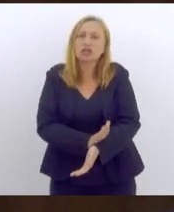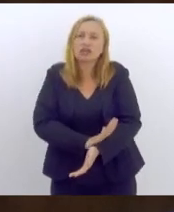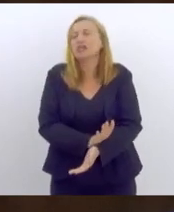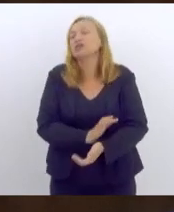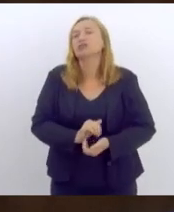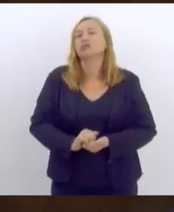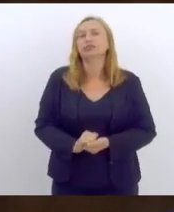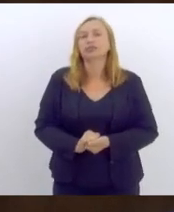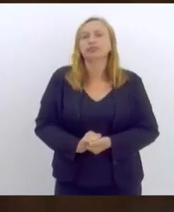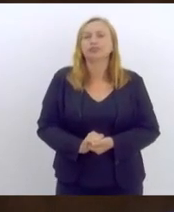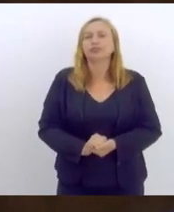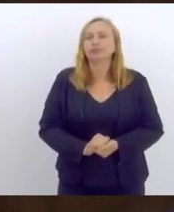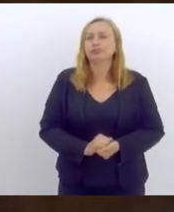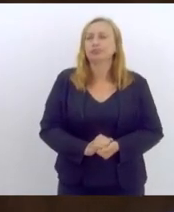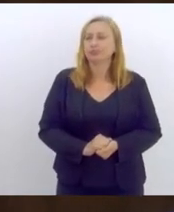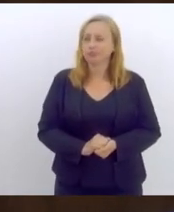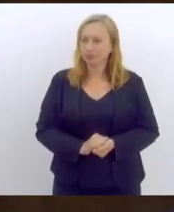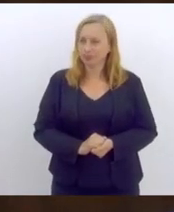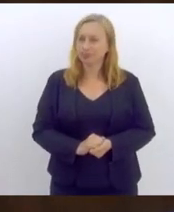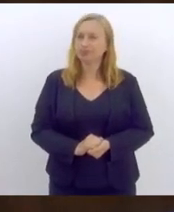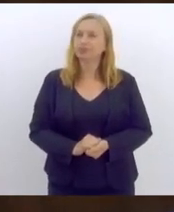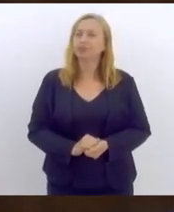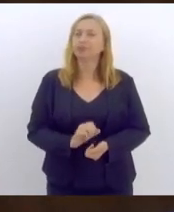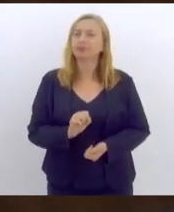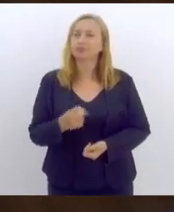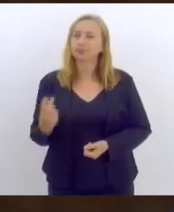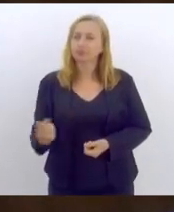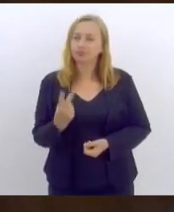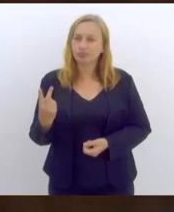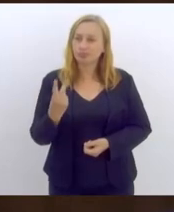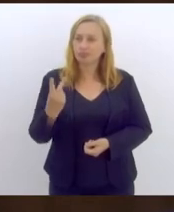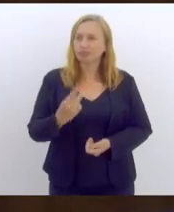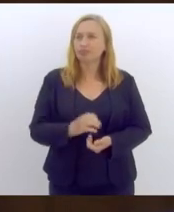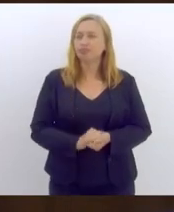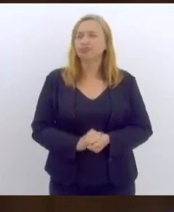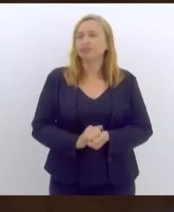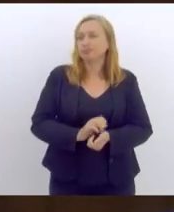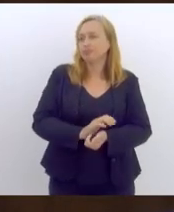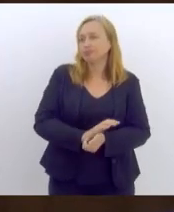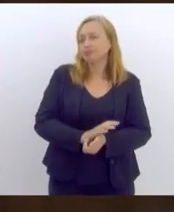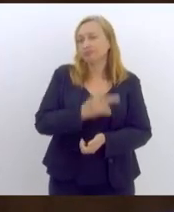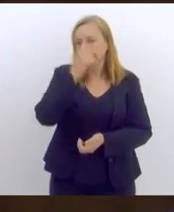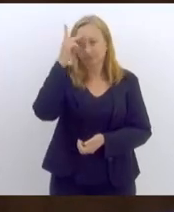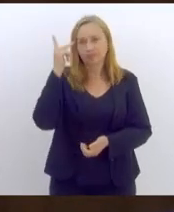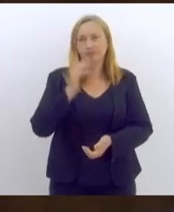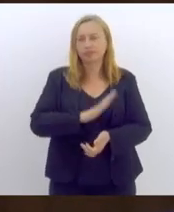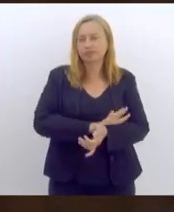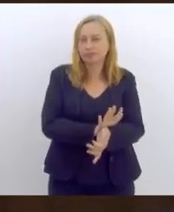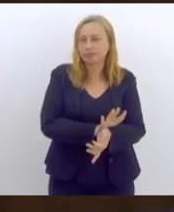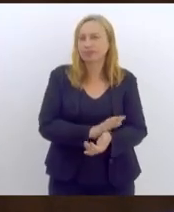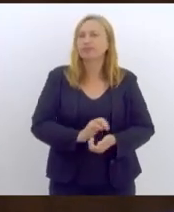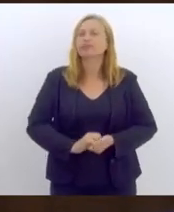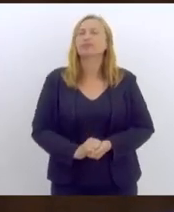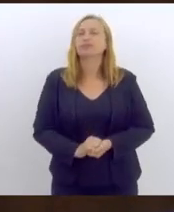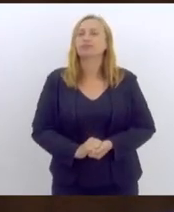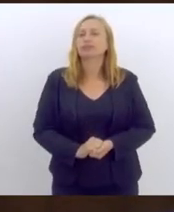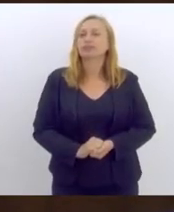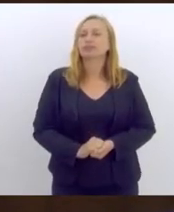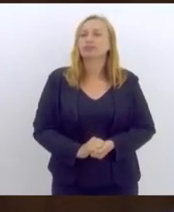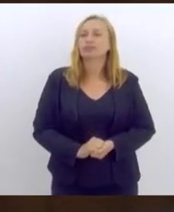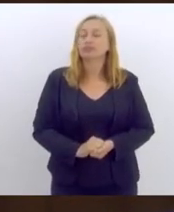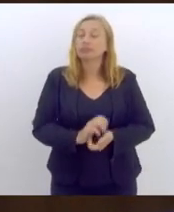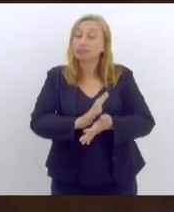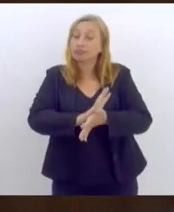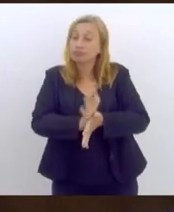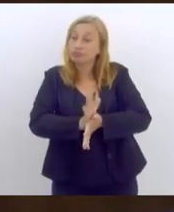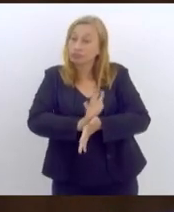venha a valorizar, né, racistas, a mesmo tipo de postura que venha a